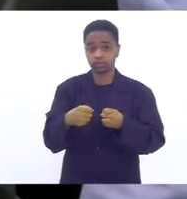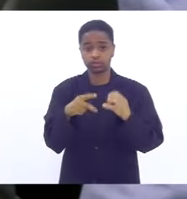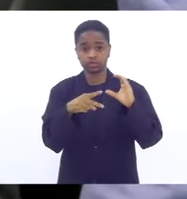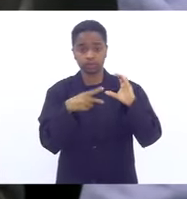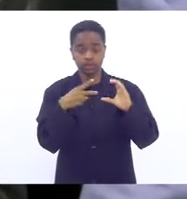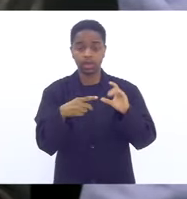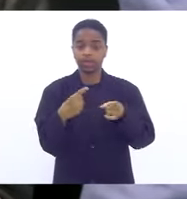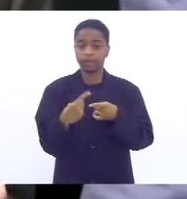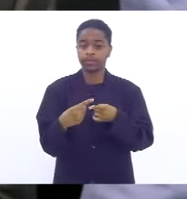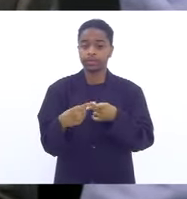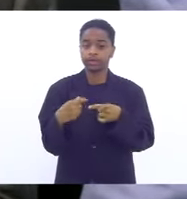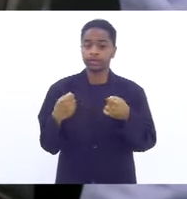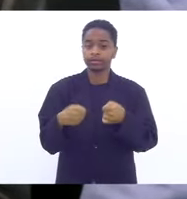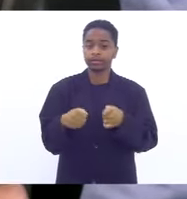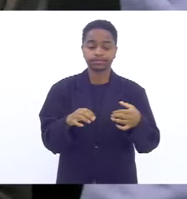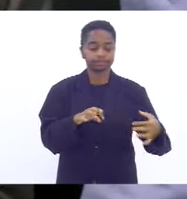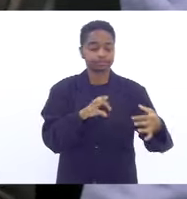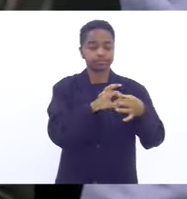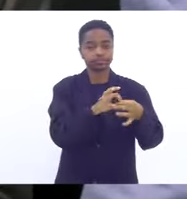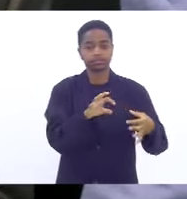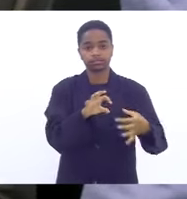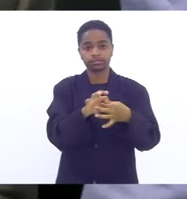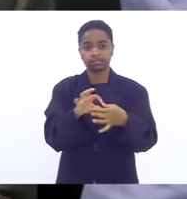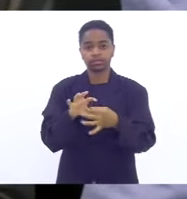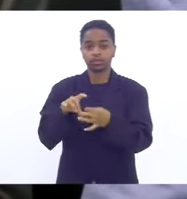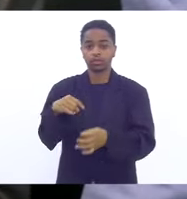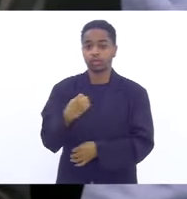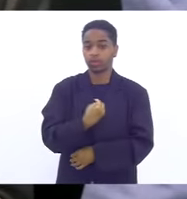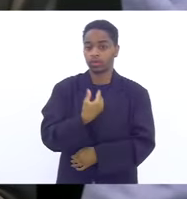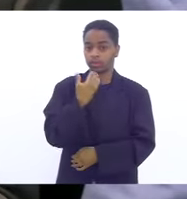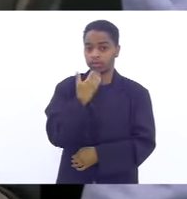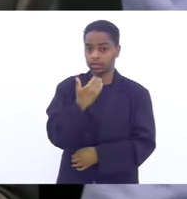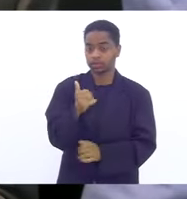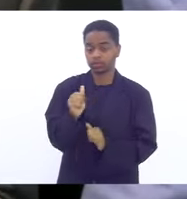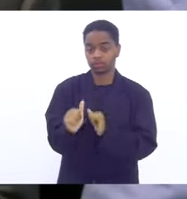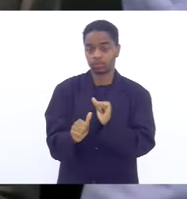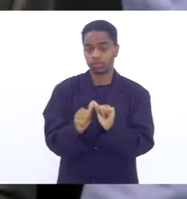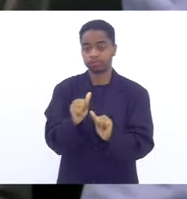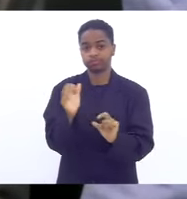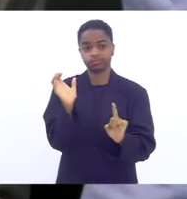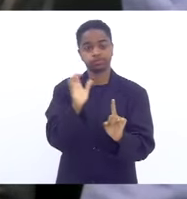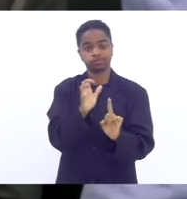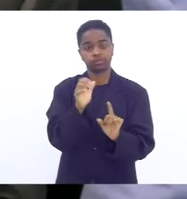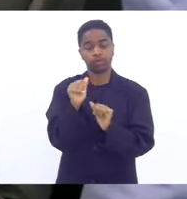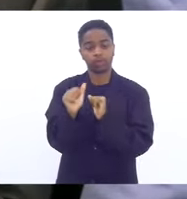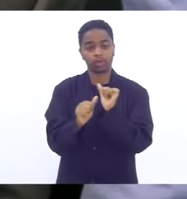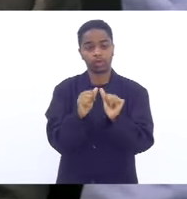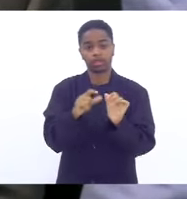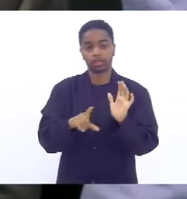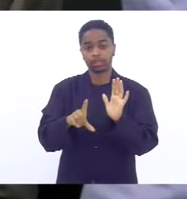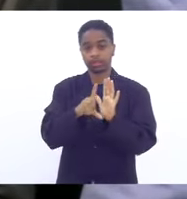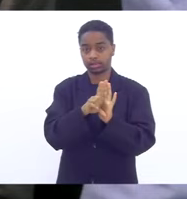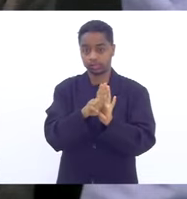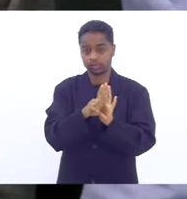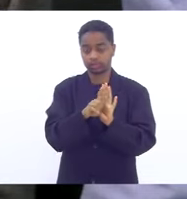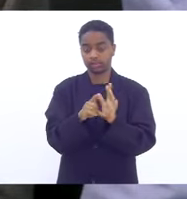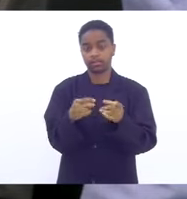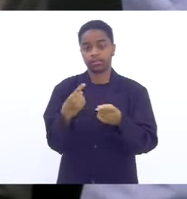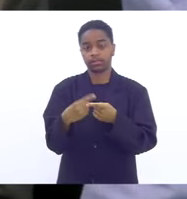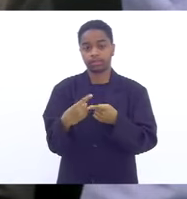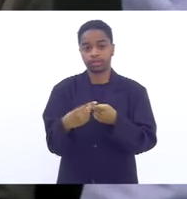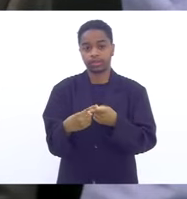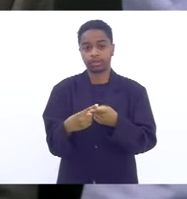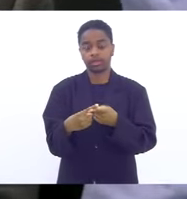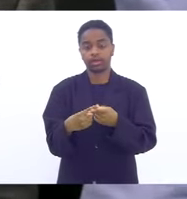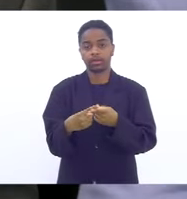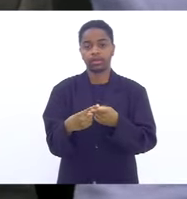é uma junção para pedir uma alteração, uma pressão na alteração dessa legislação que empodere os estados,